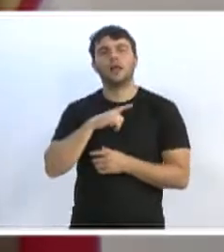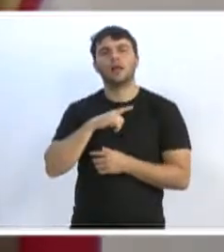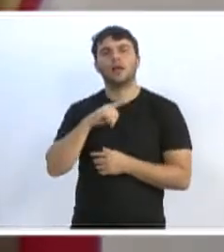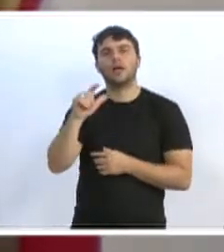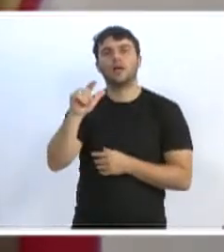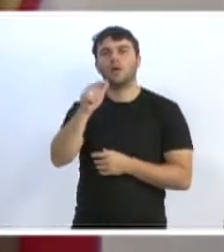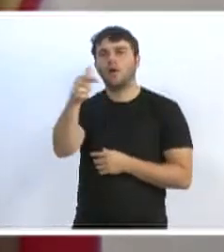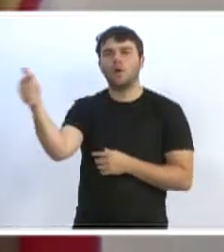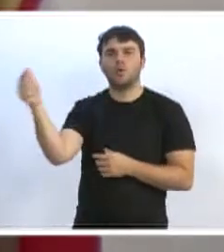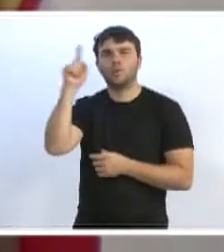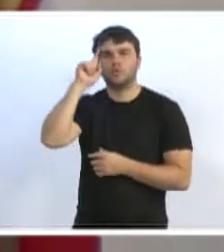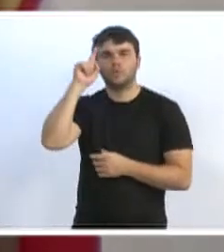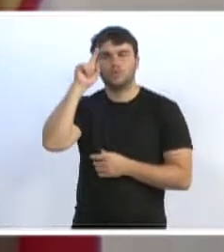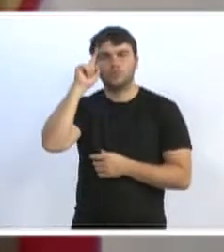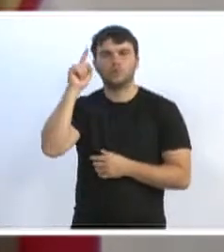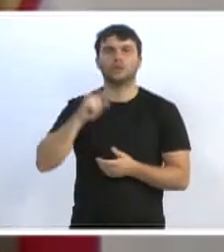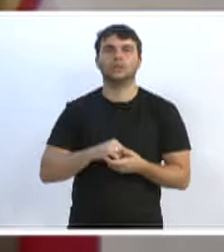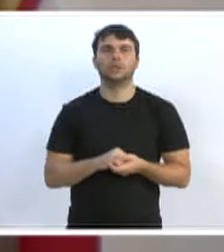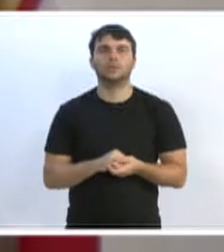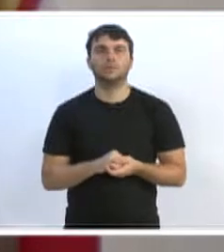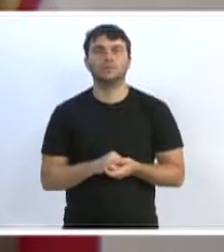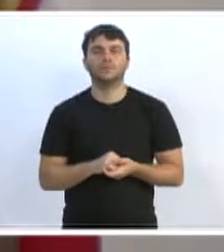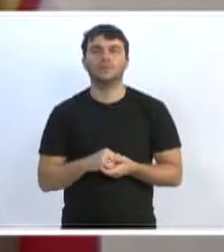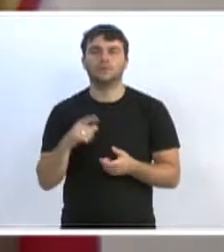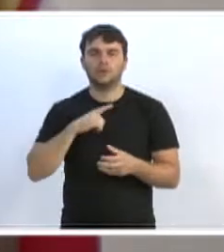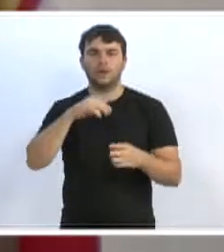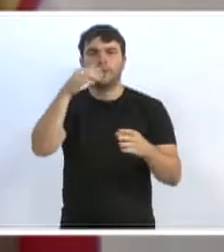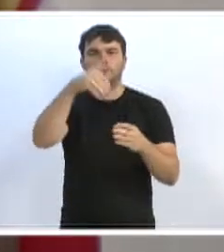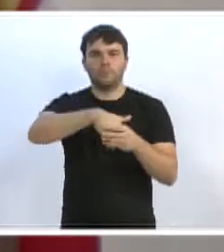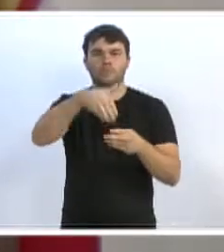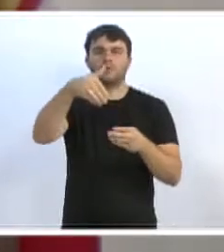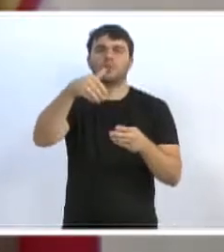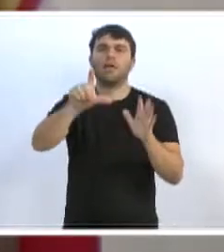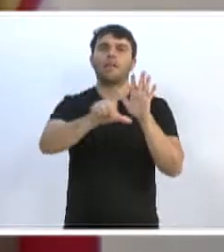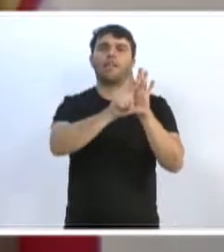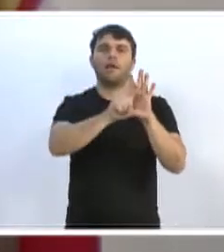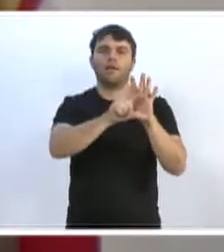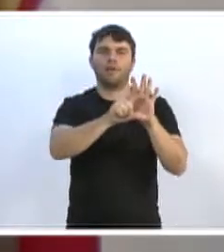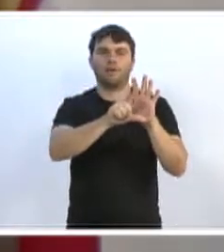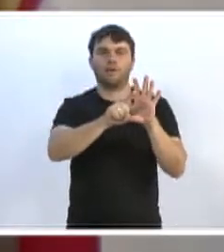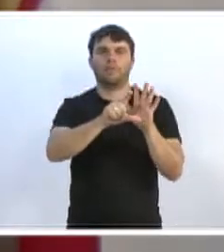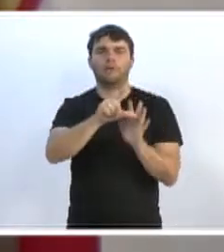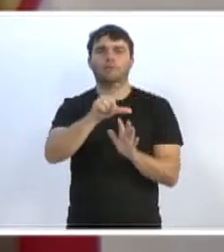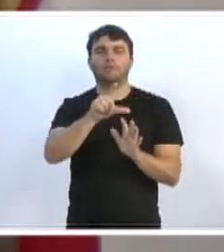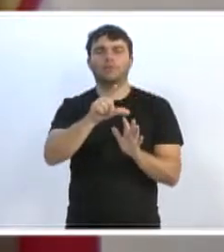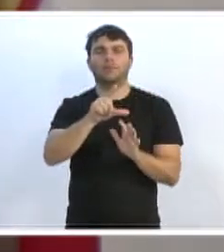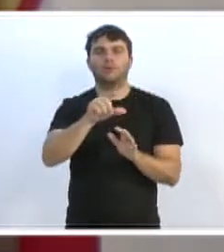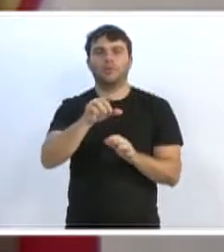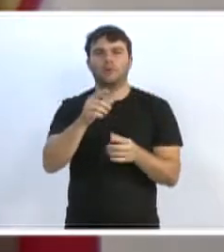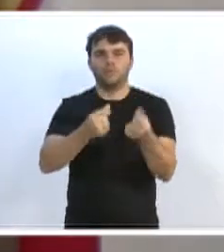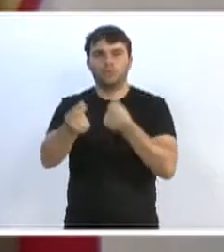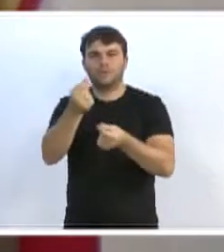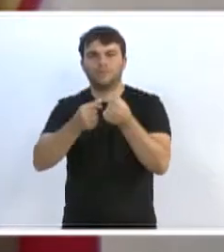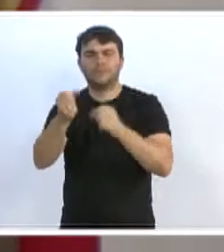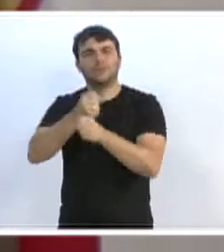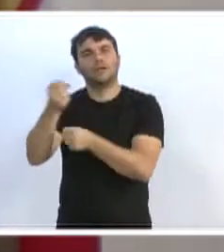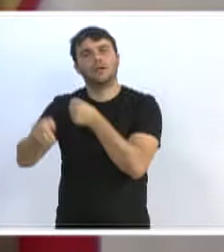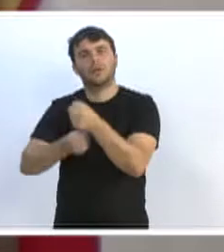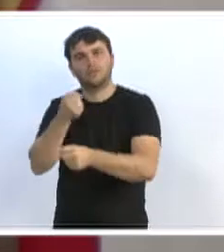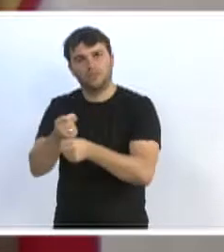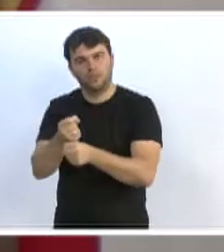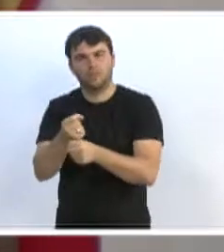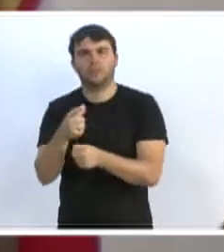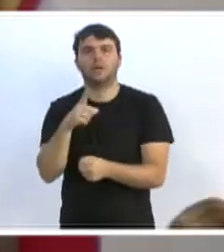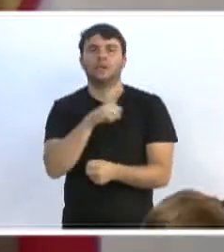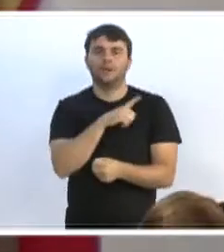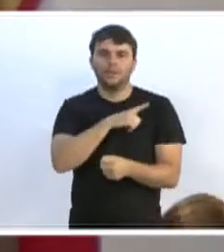a votação da LOA, a Lei Orçamentária Anual do ano que vem. E nelas estão sendo